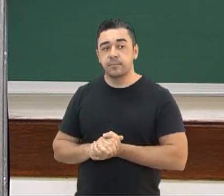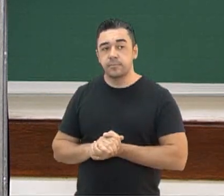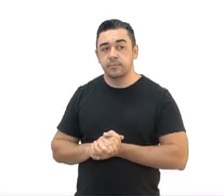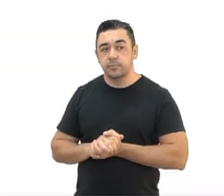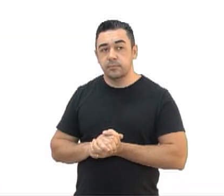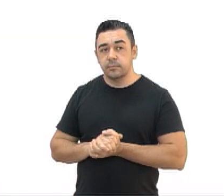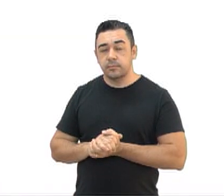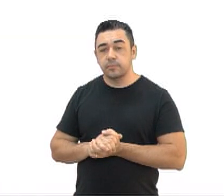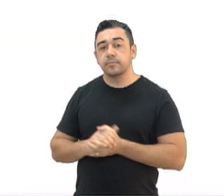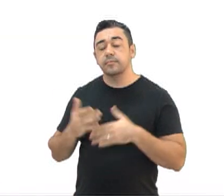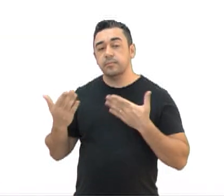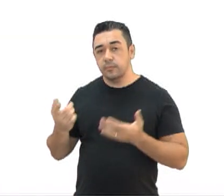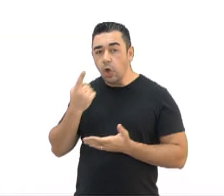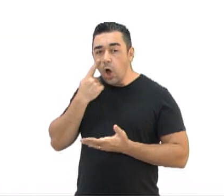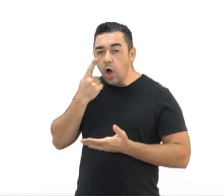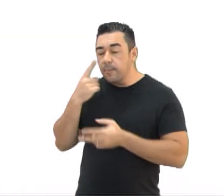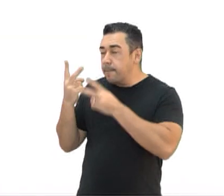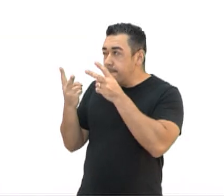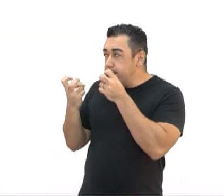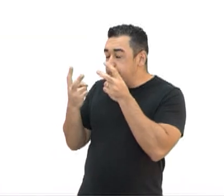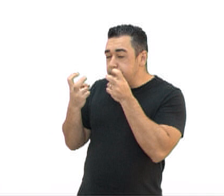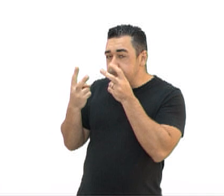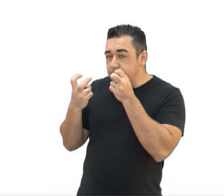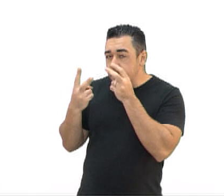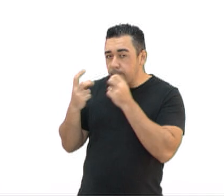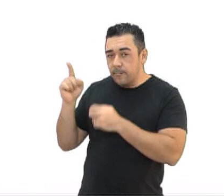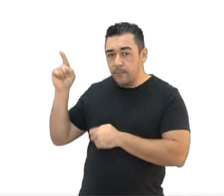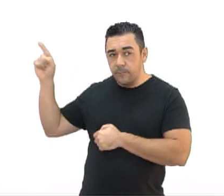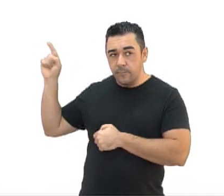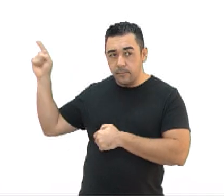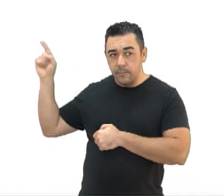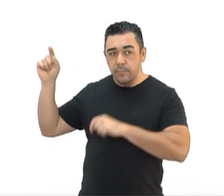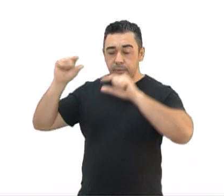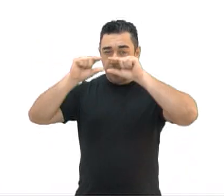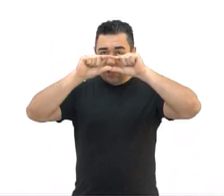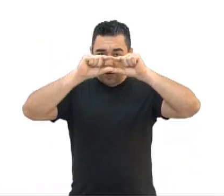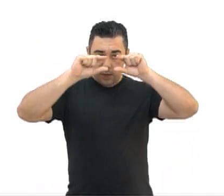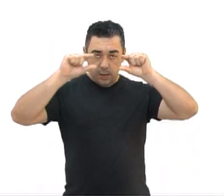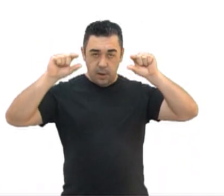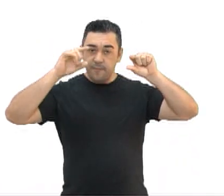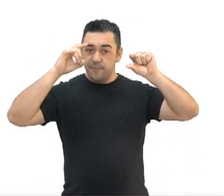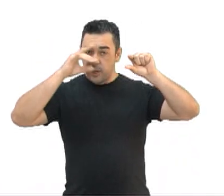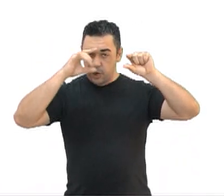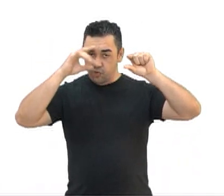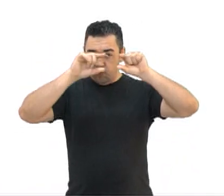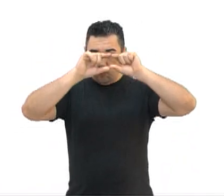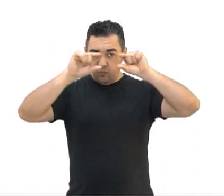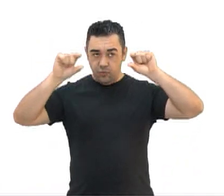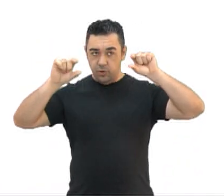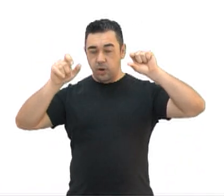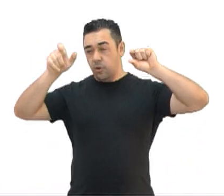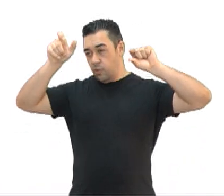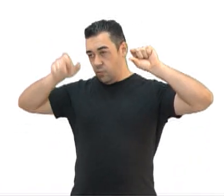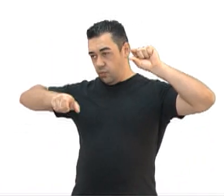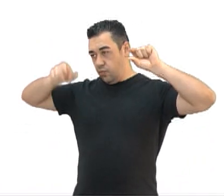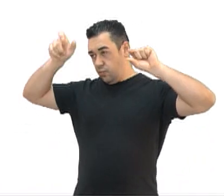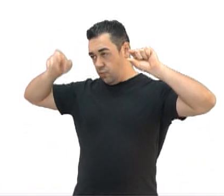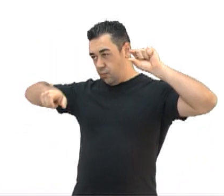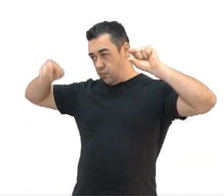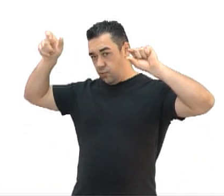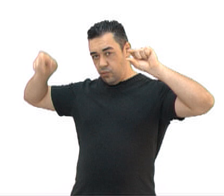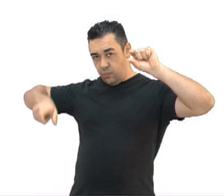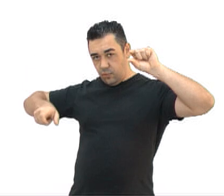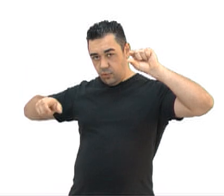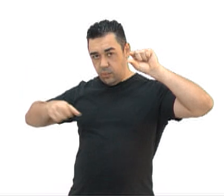tá? Olhem, percebam que a professora colocou aqui a linha, certo? Vezes a coluna.